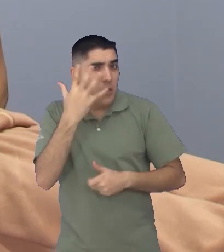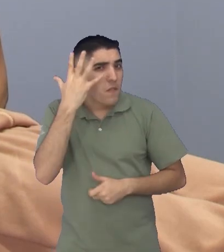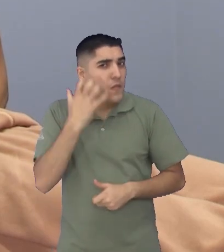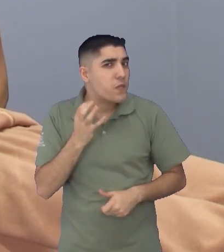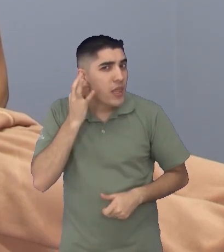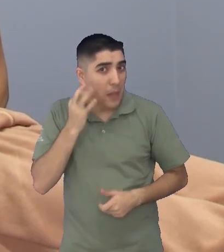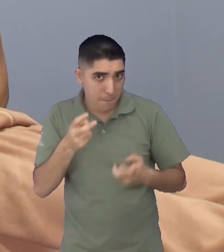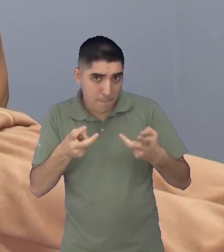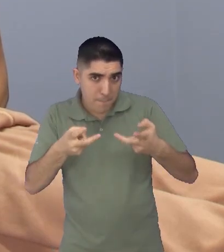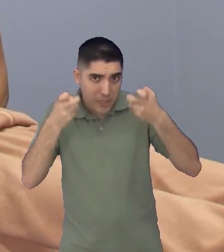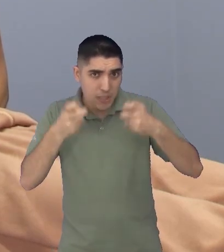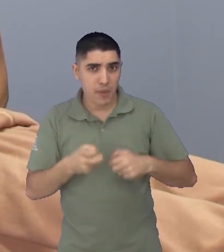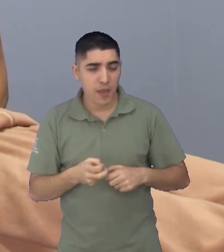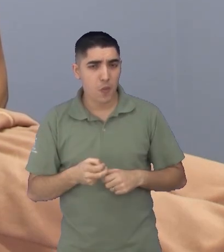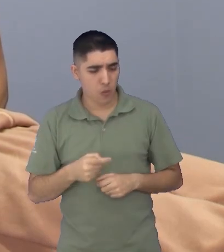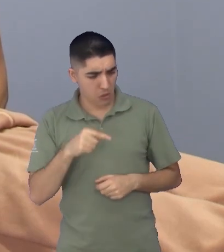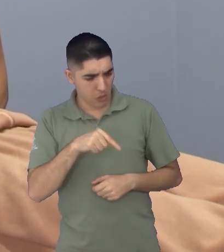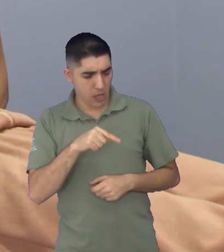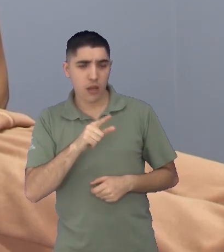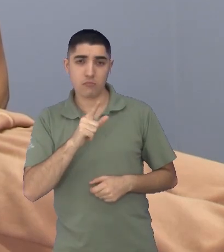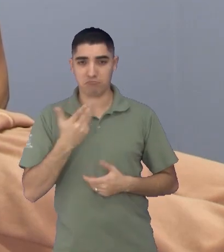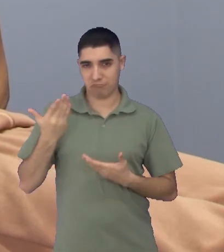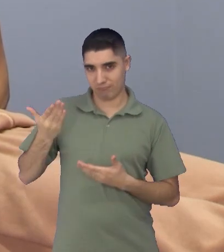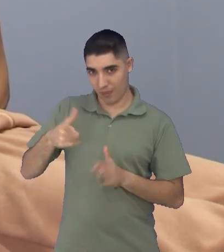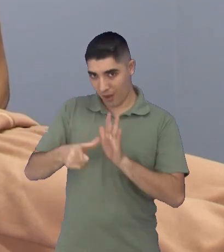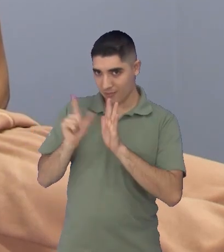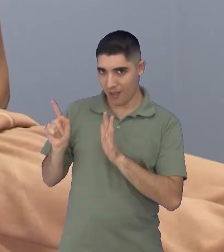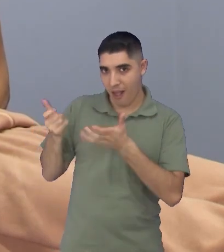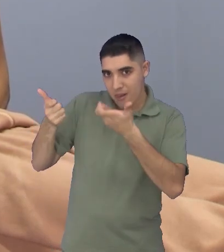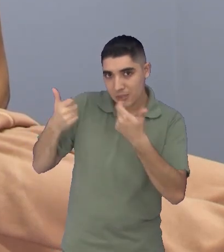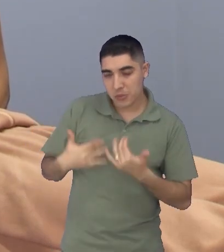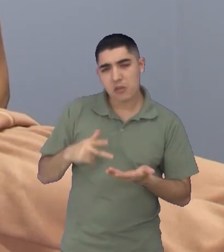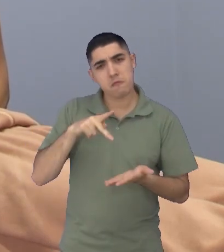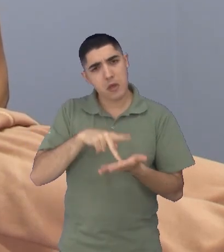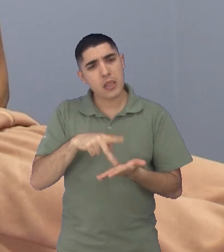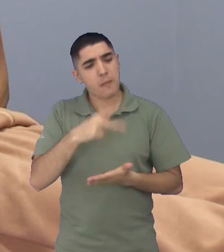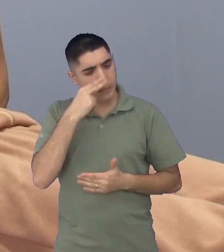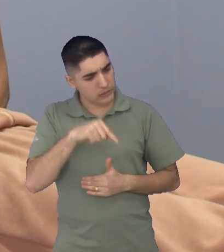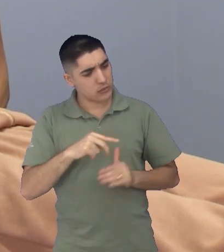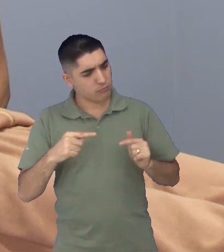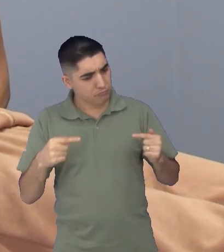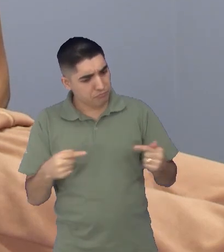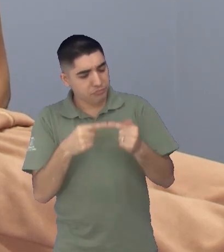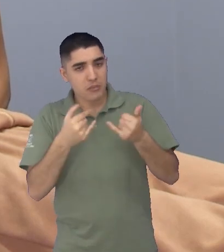parece que tem, e como a Bianca falou no começo, que tudo é energia,